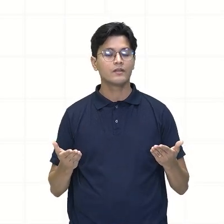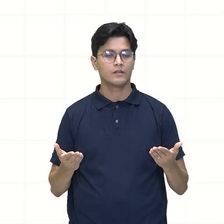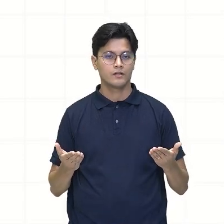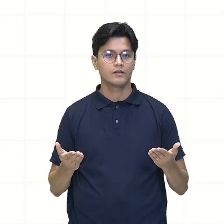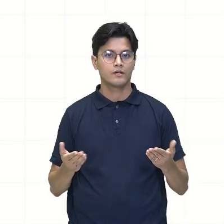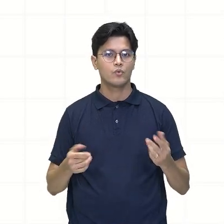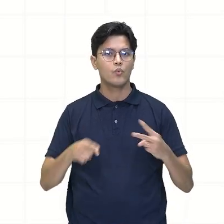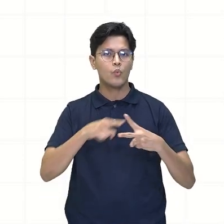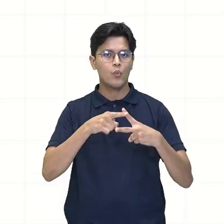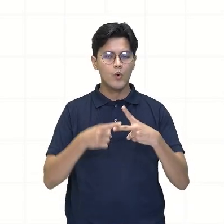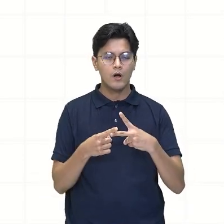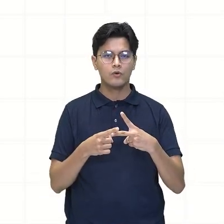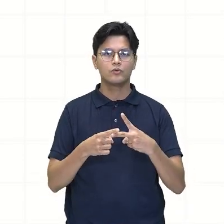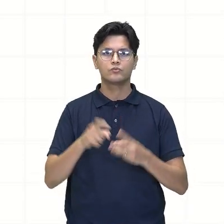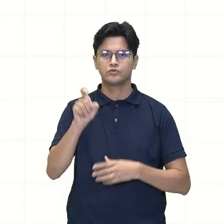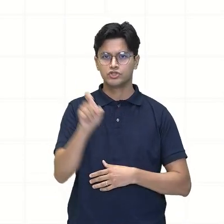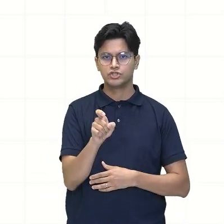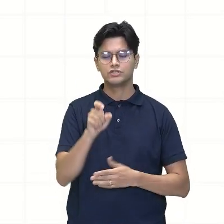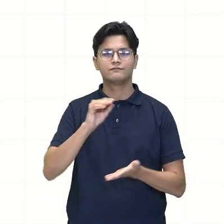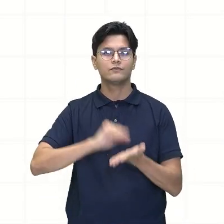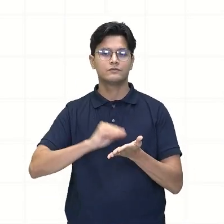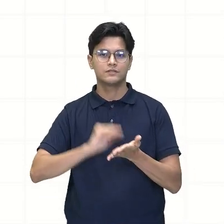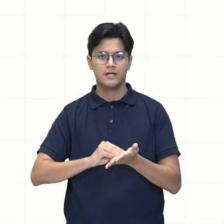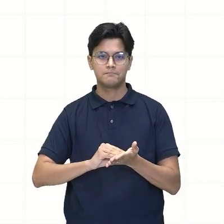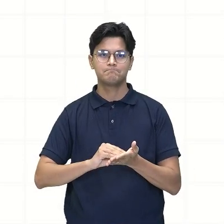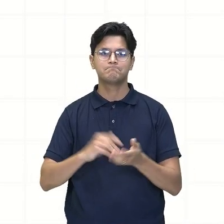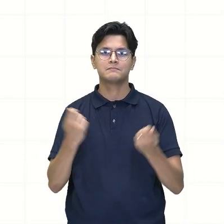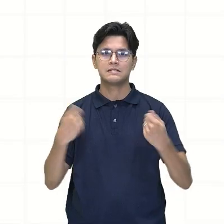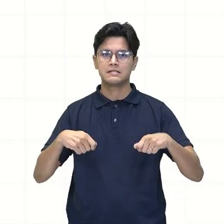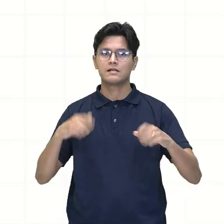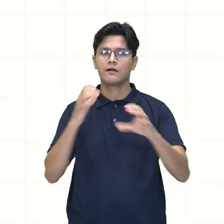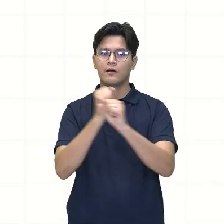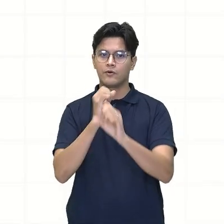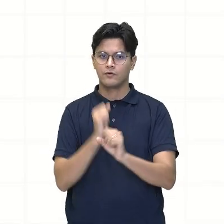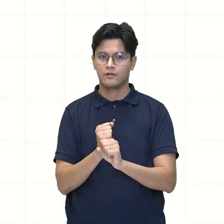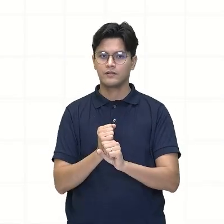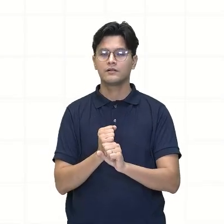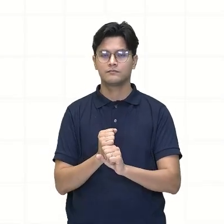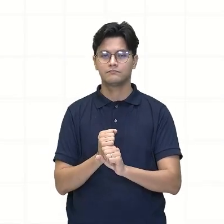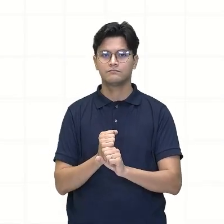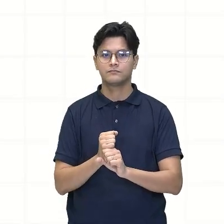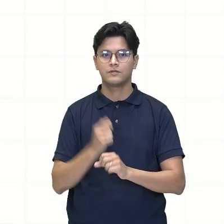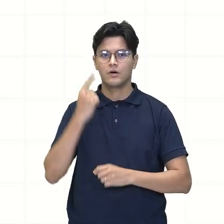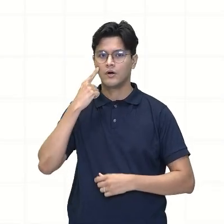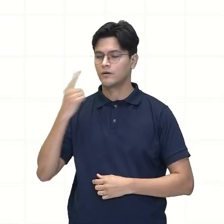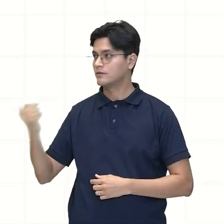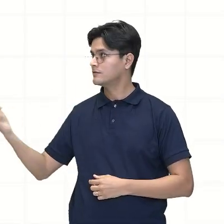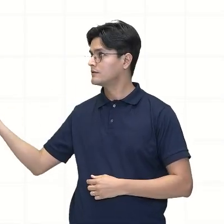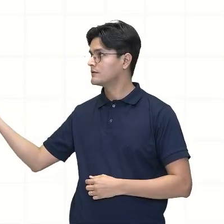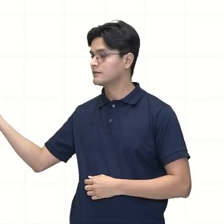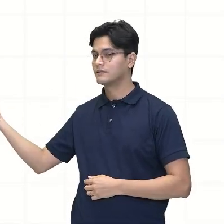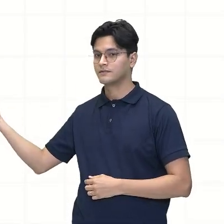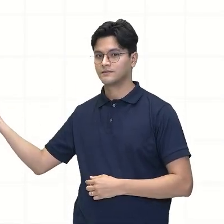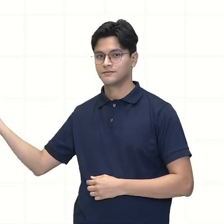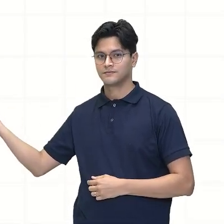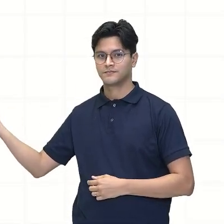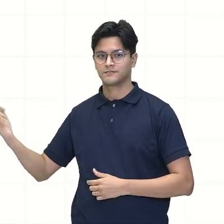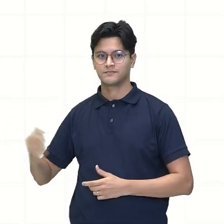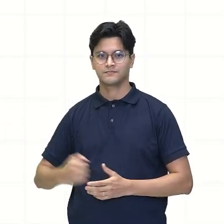está faltando de x, a gente vai ter aqui, ó, alfa mais beta mais x é igual a